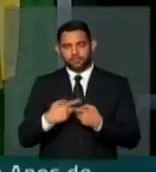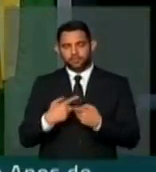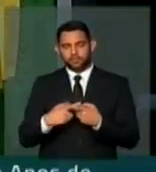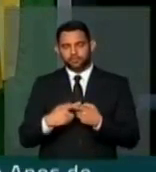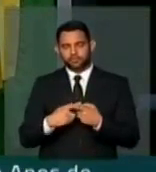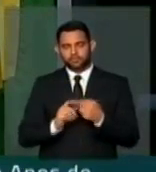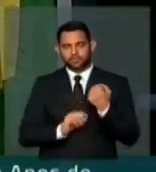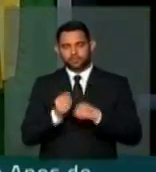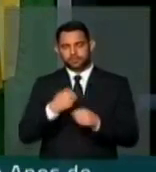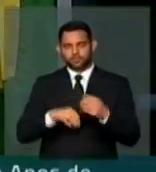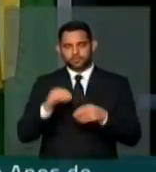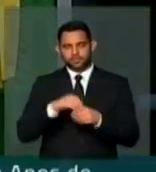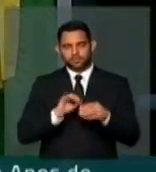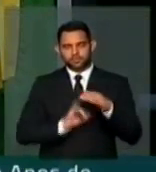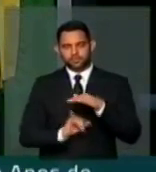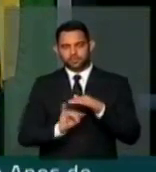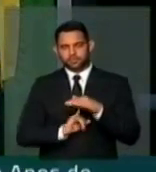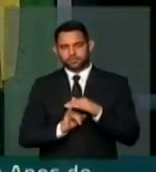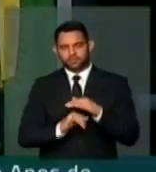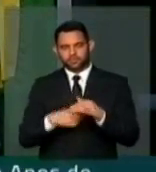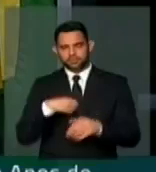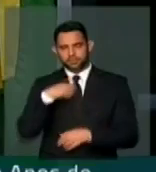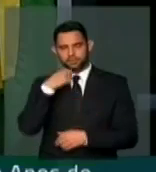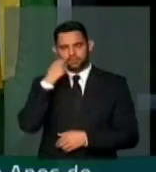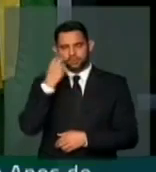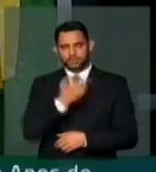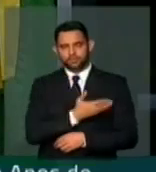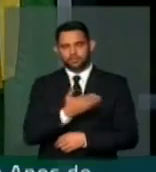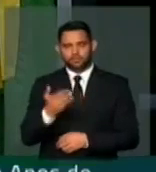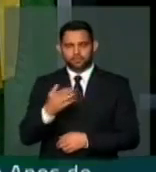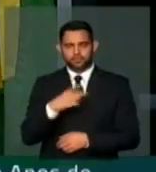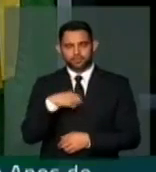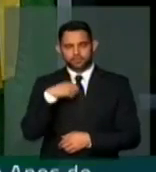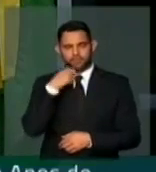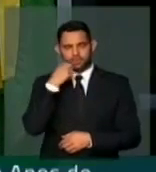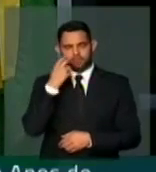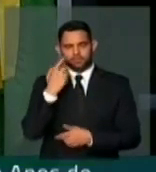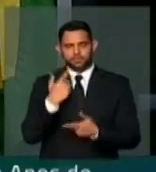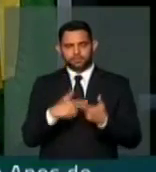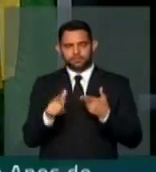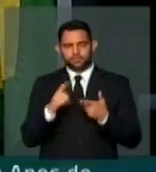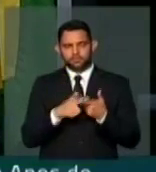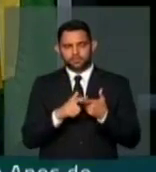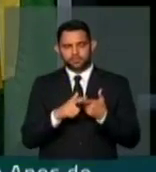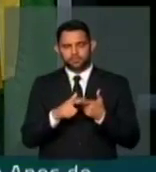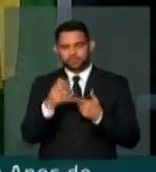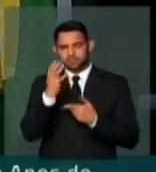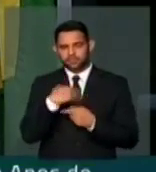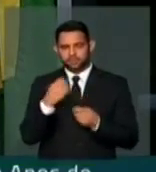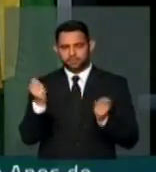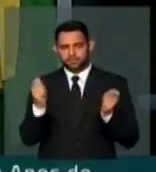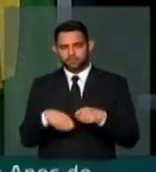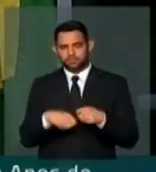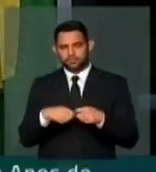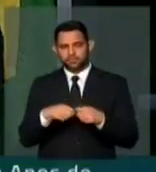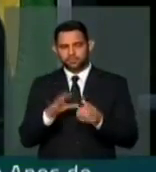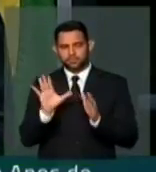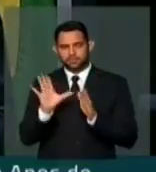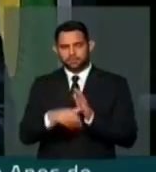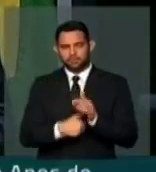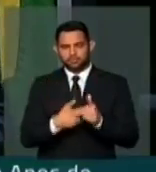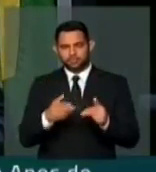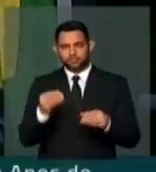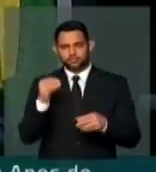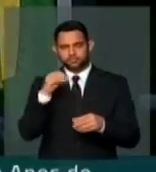partidária nas estatais. Isso é uma vergonha, isso é uma calamidade. Incompetentes, corruptos